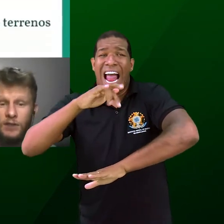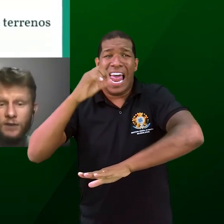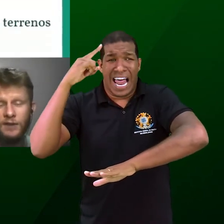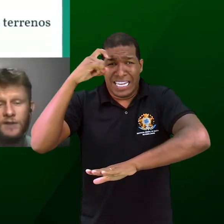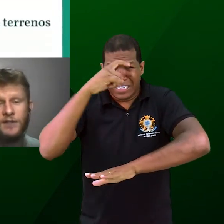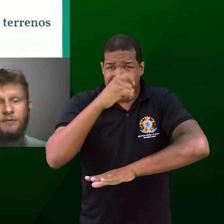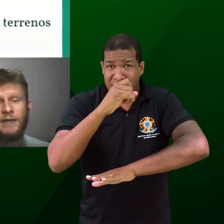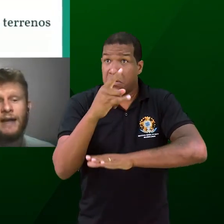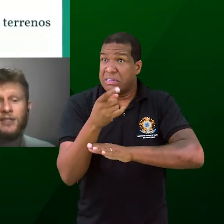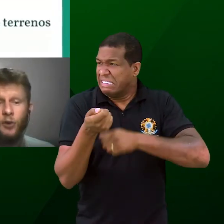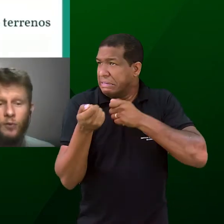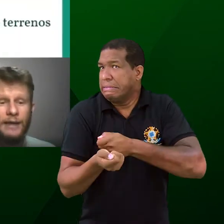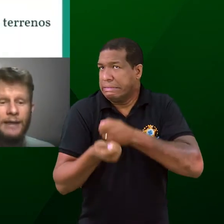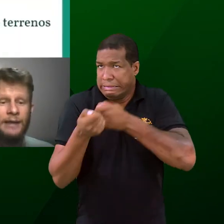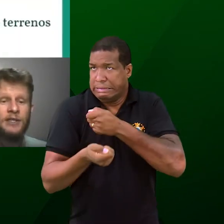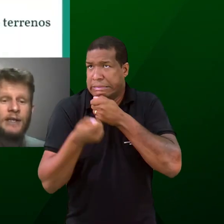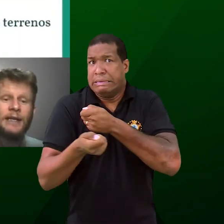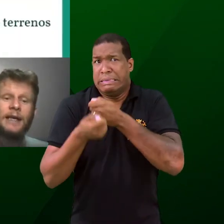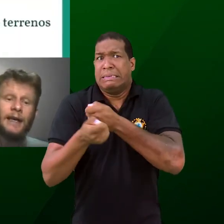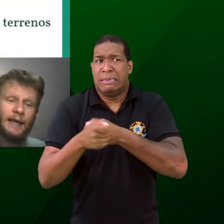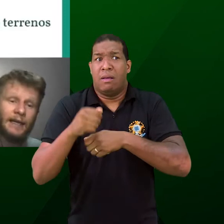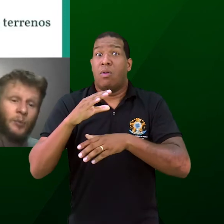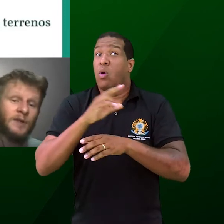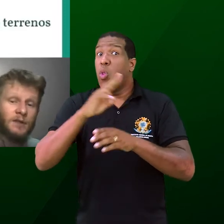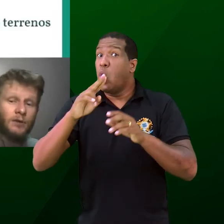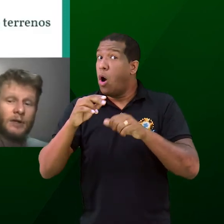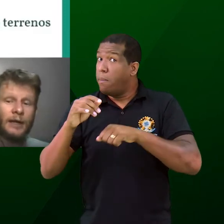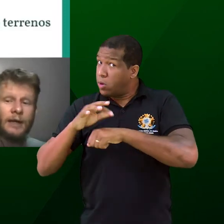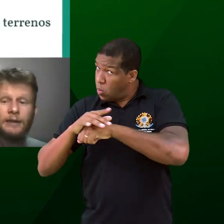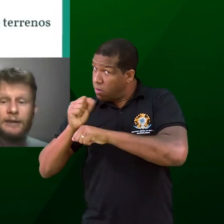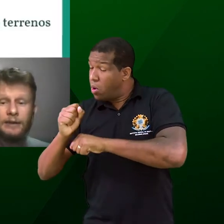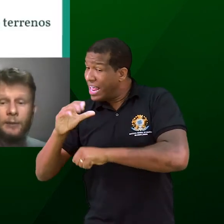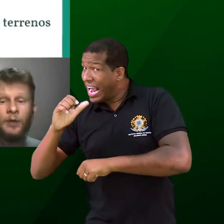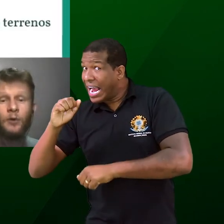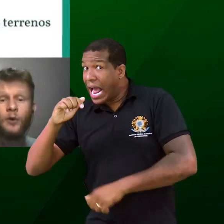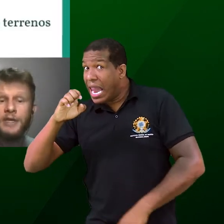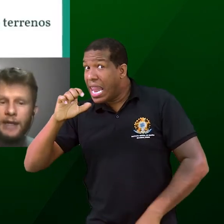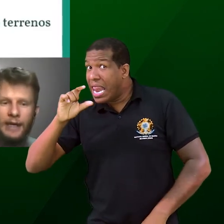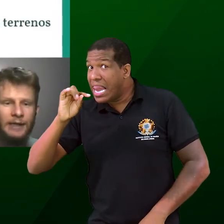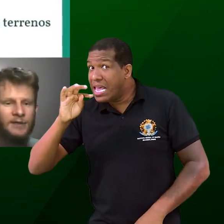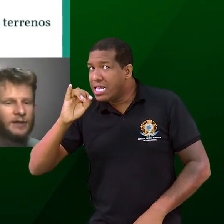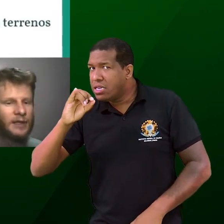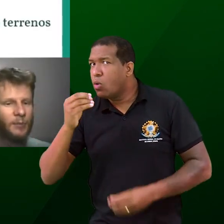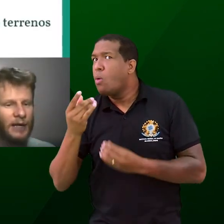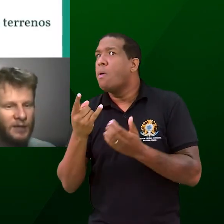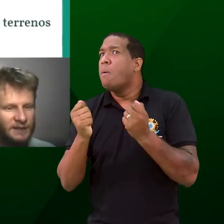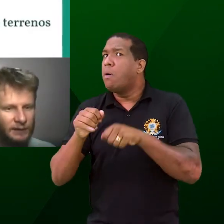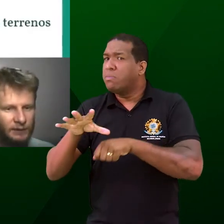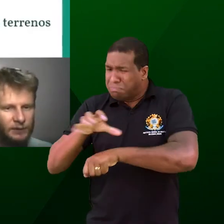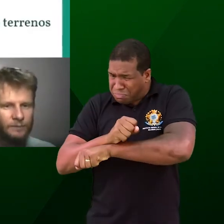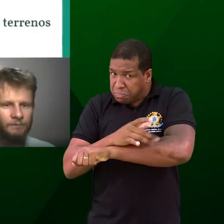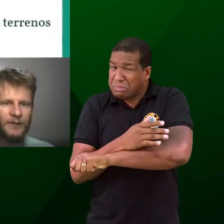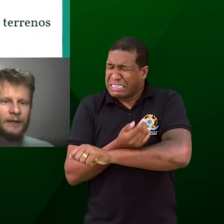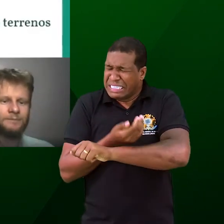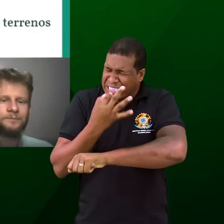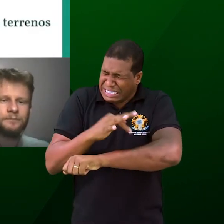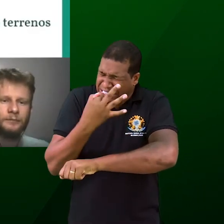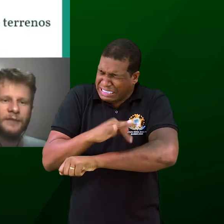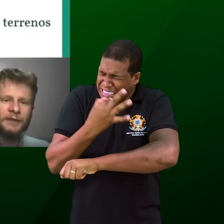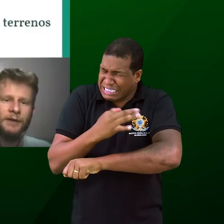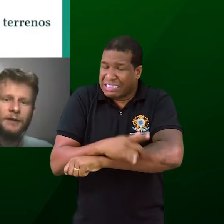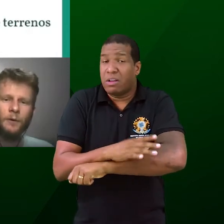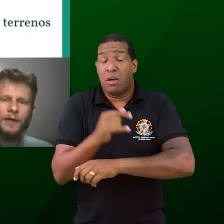coloca embaixo aqui das suas costelas, aqui no externo, aqui, tá? E o relógio de pulso que vai te indicar